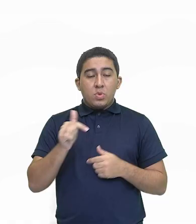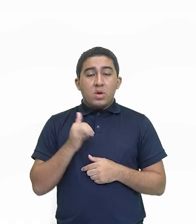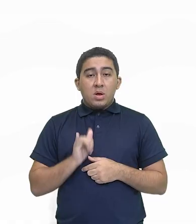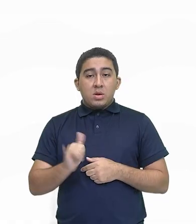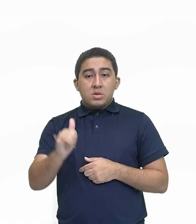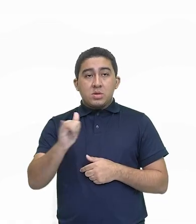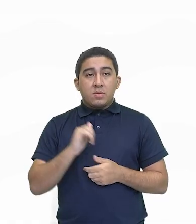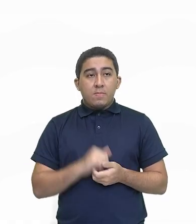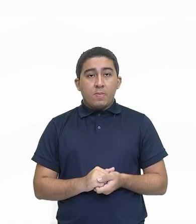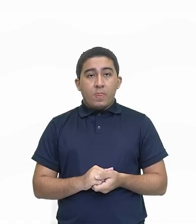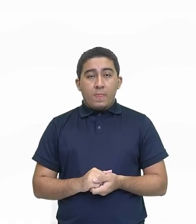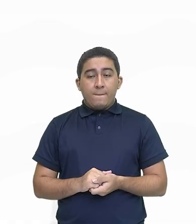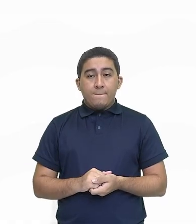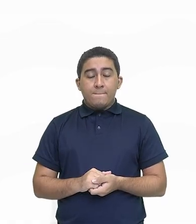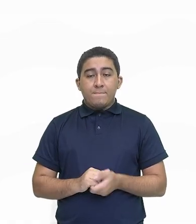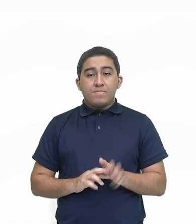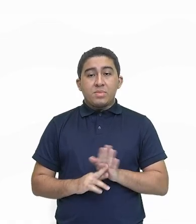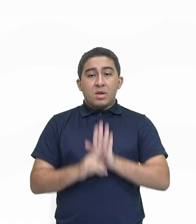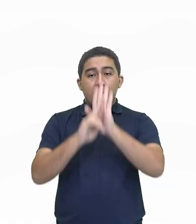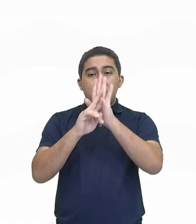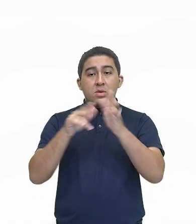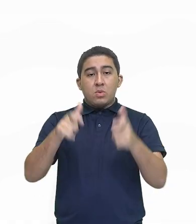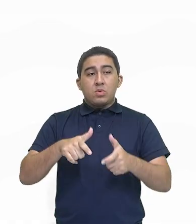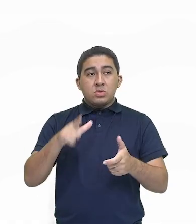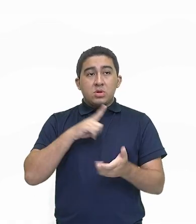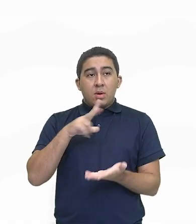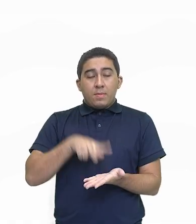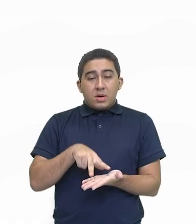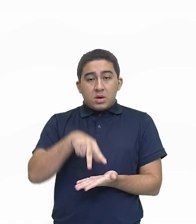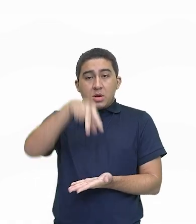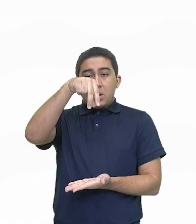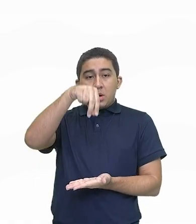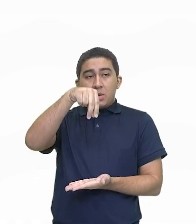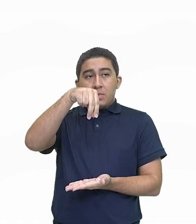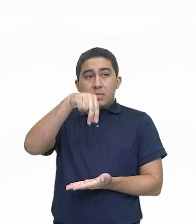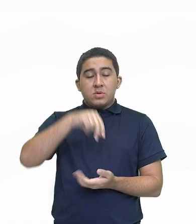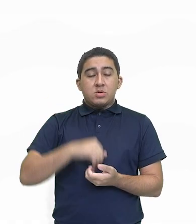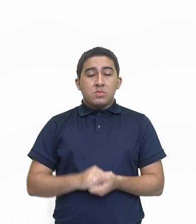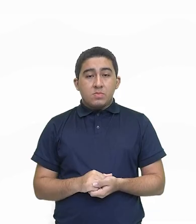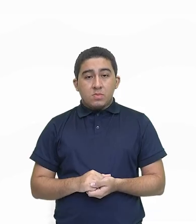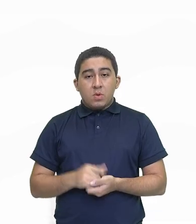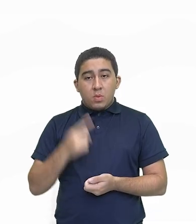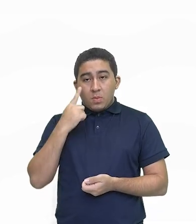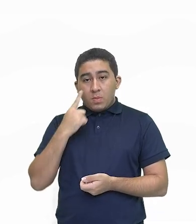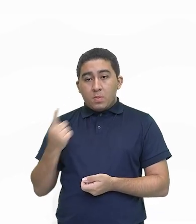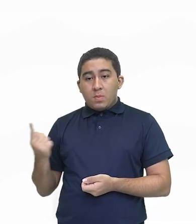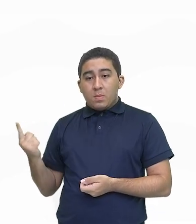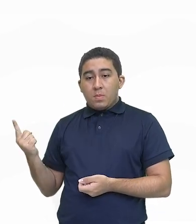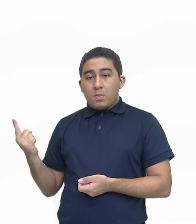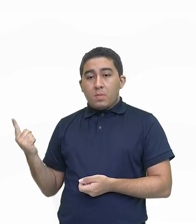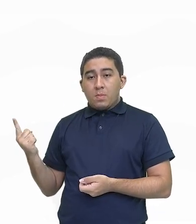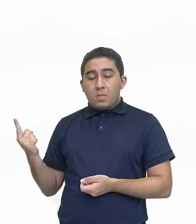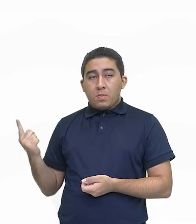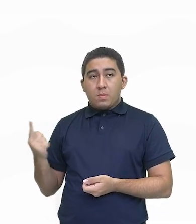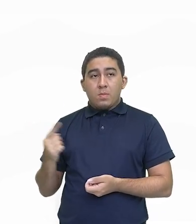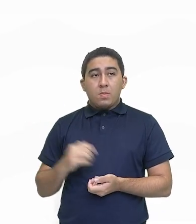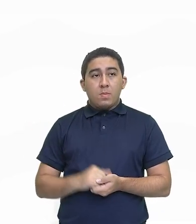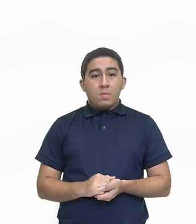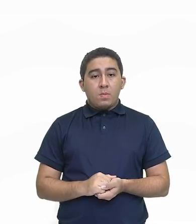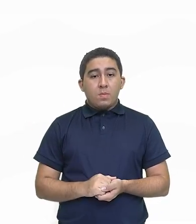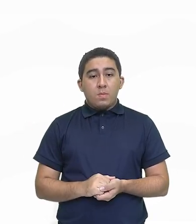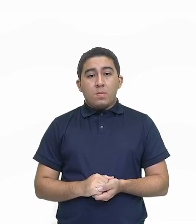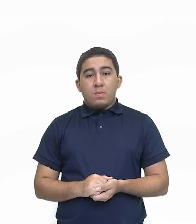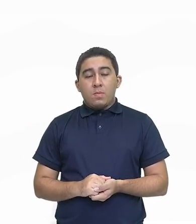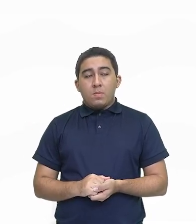que ele é representado aí através de pirâmides ecológicas, e essas pirâmides ecológicas, como nós já estamos vendo